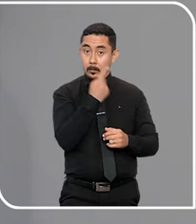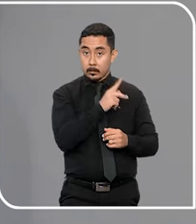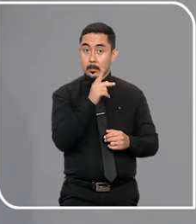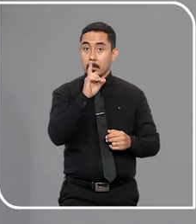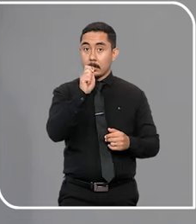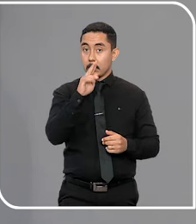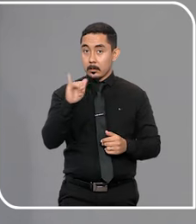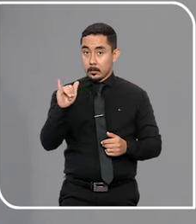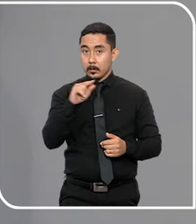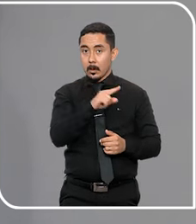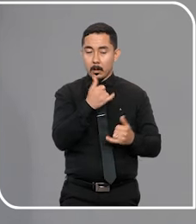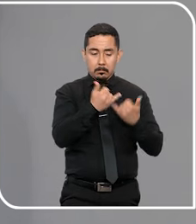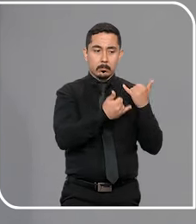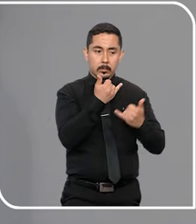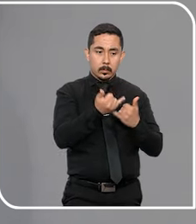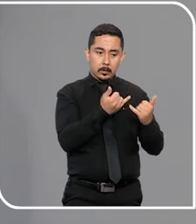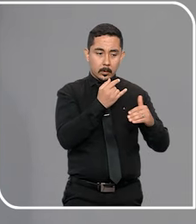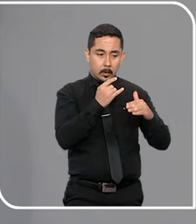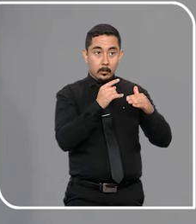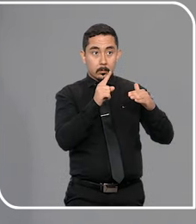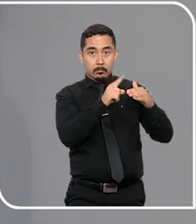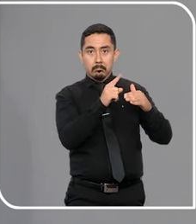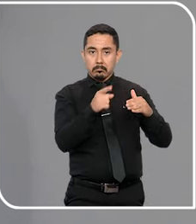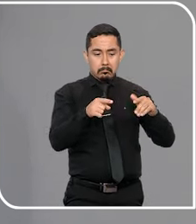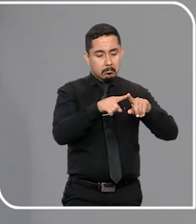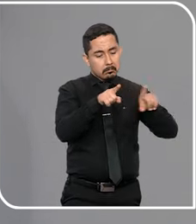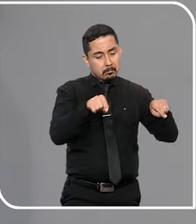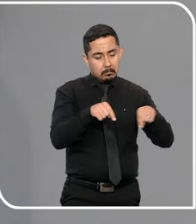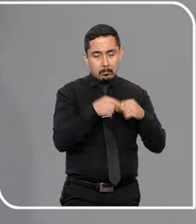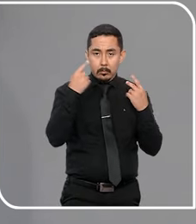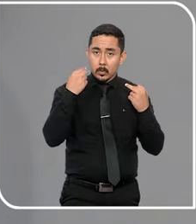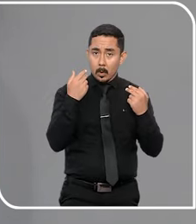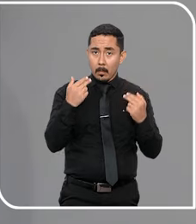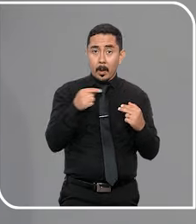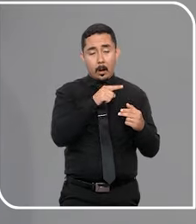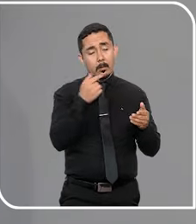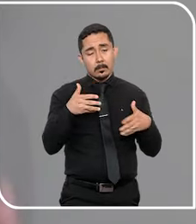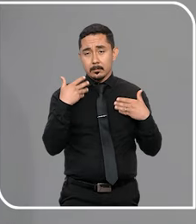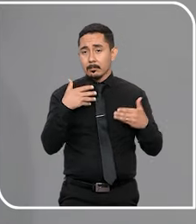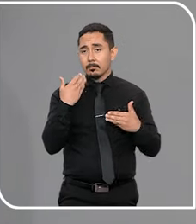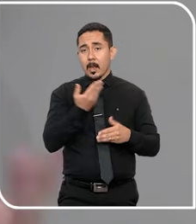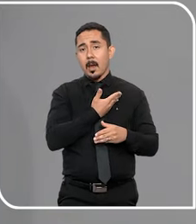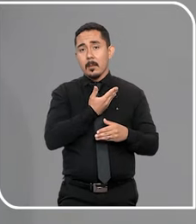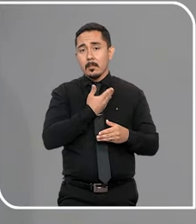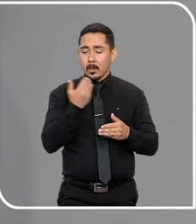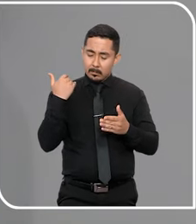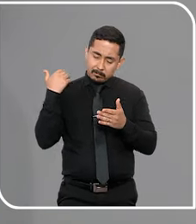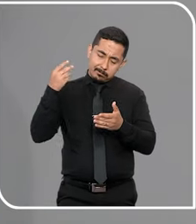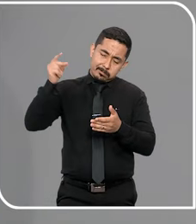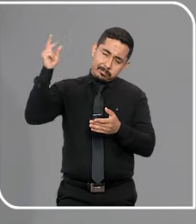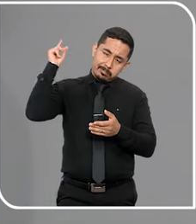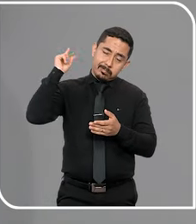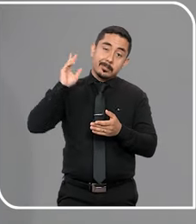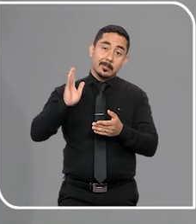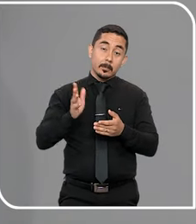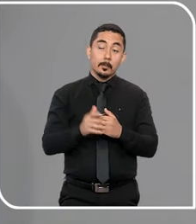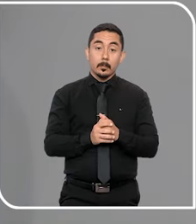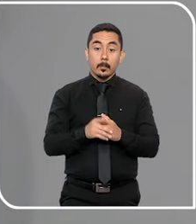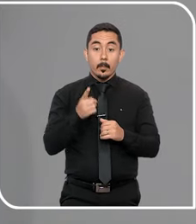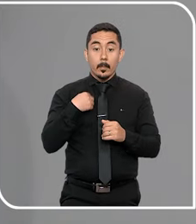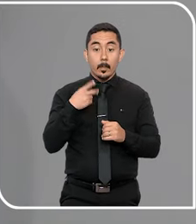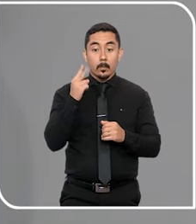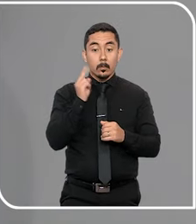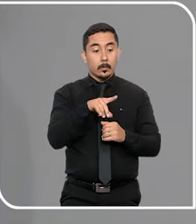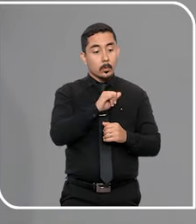Davi e eles estavam brincando debaixo do condomínio e naquela Alegria São amiguinhos desde muito